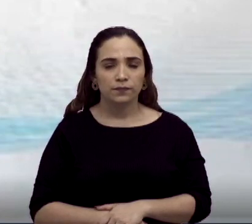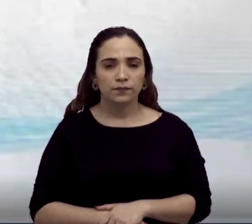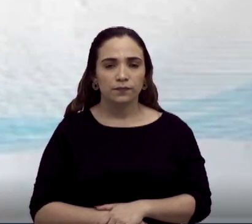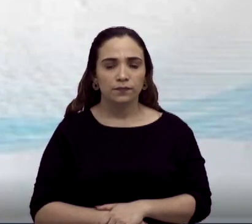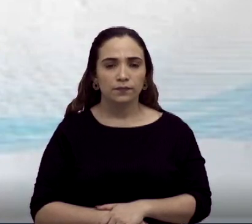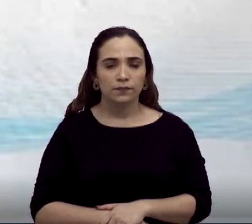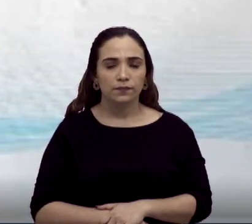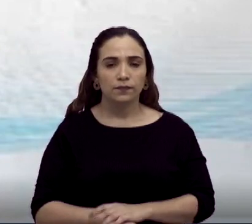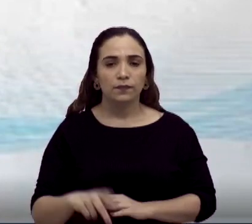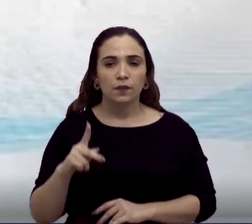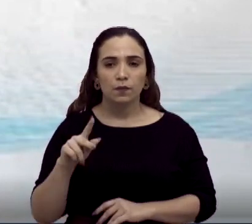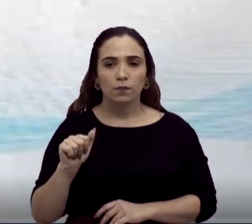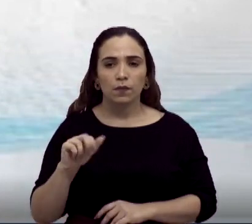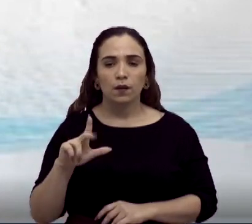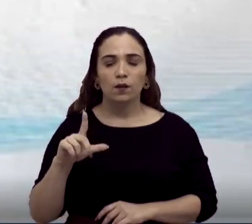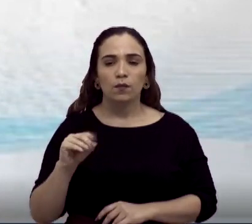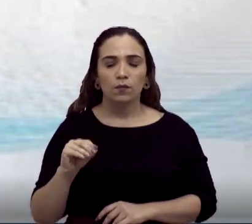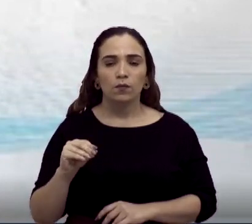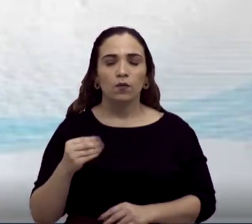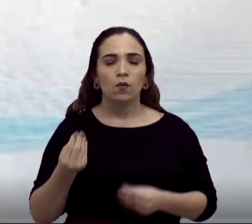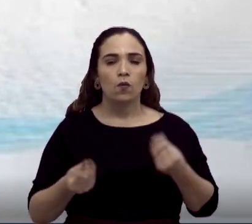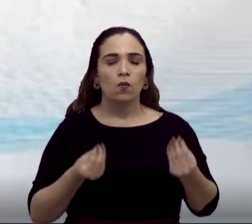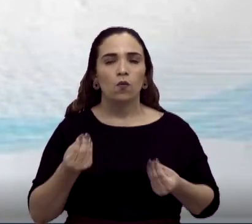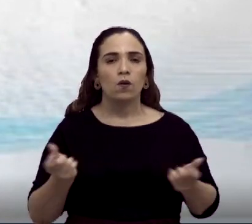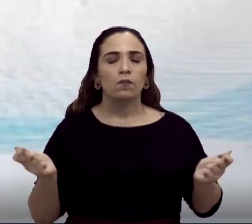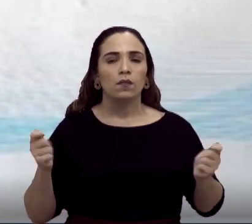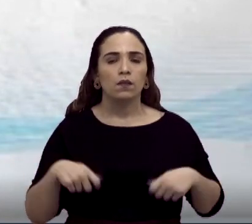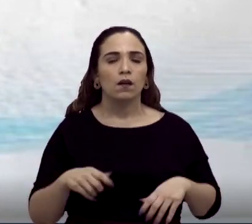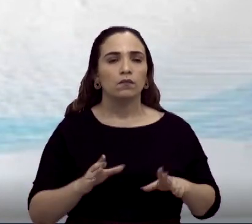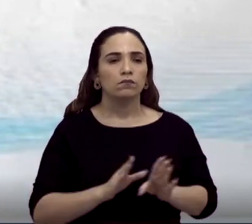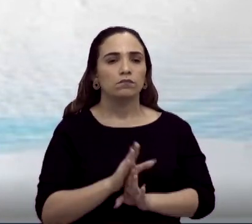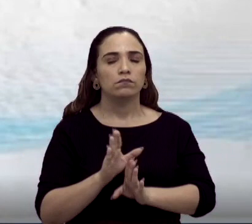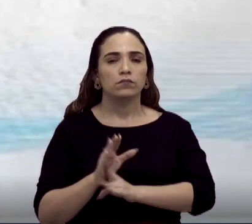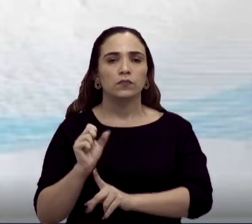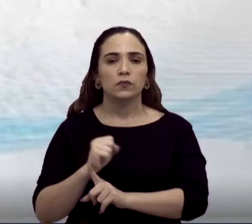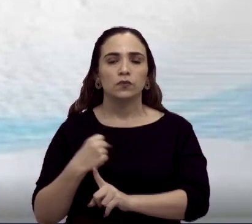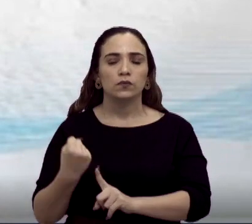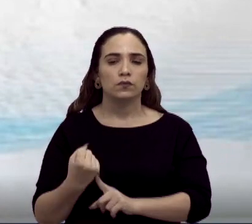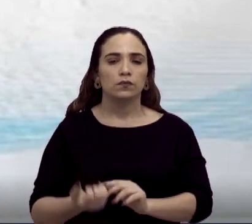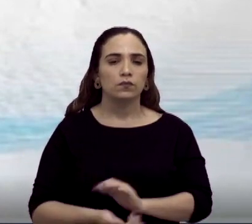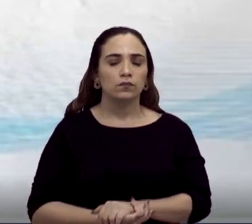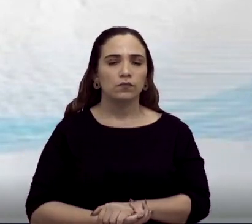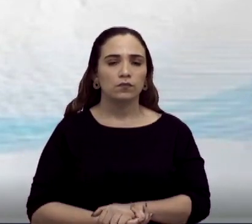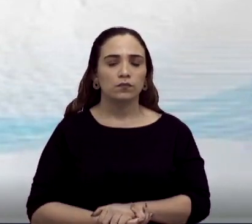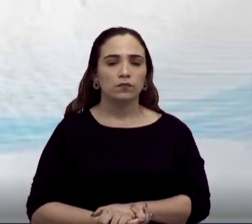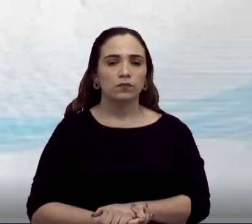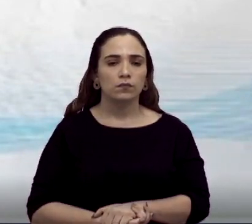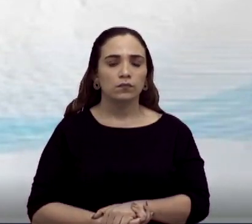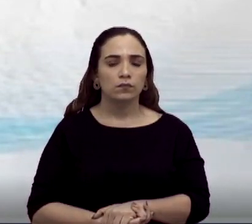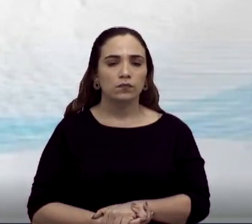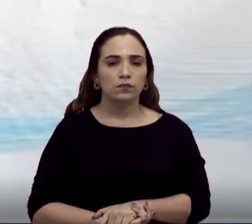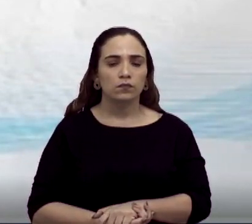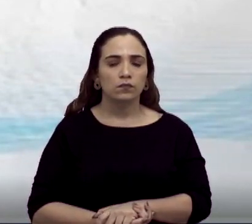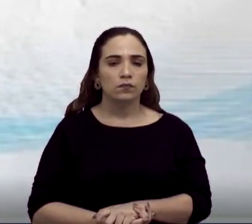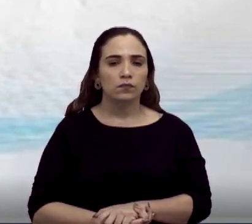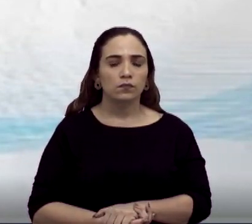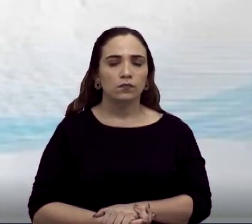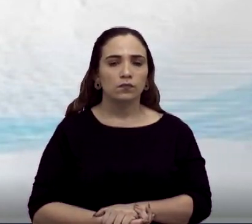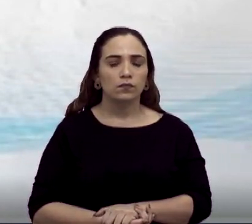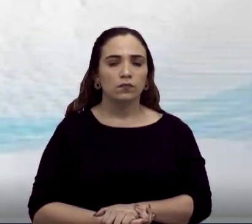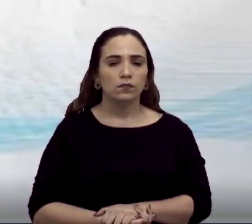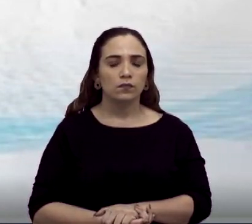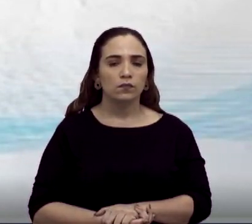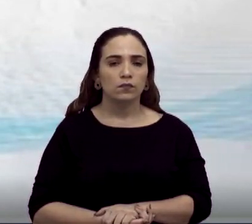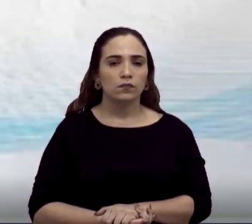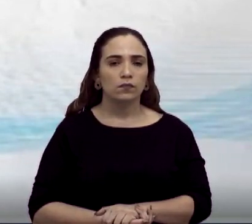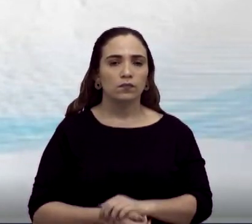Paulo Sérgio. Como seria possível capacitar a sociedade? Manter uma agenda constante que garanta a